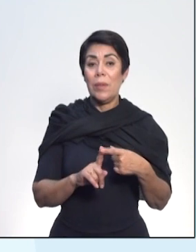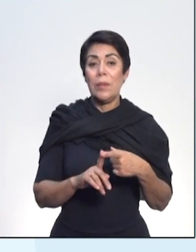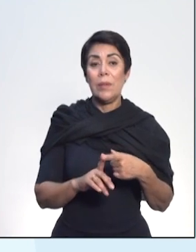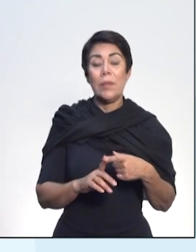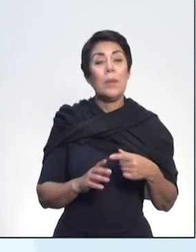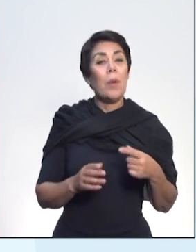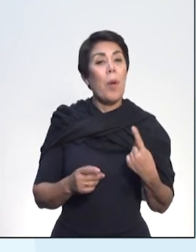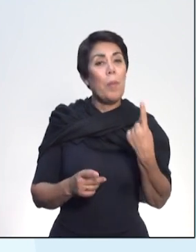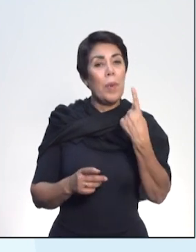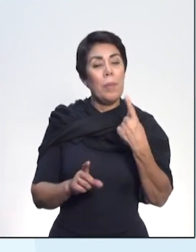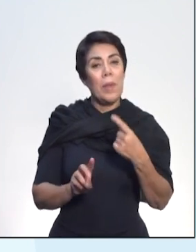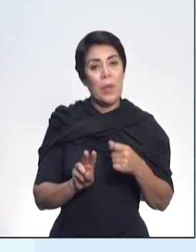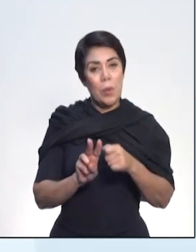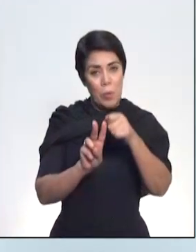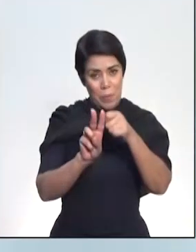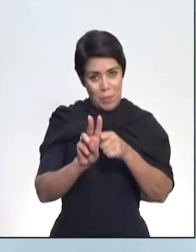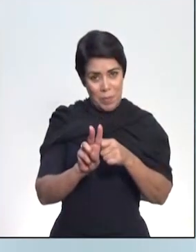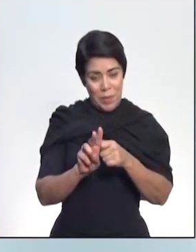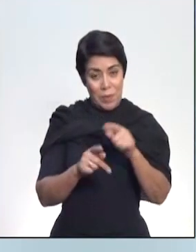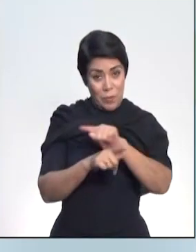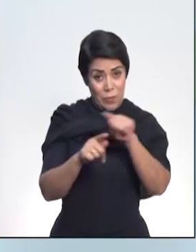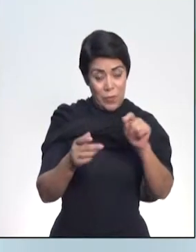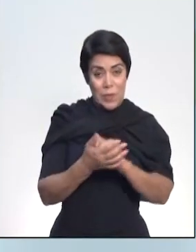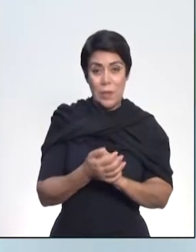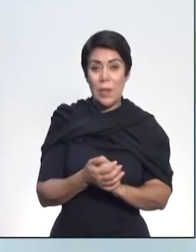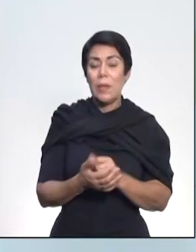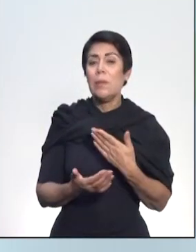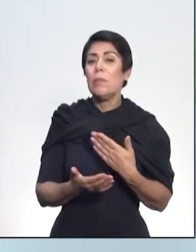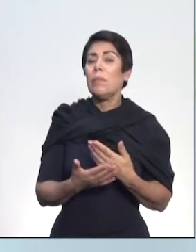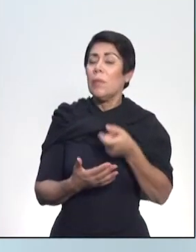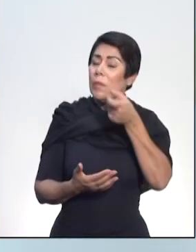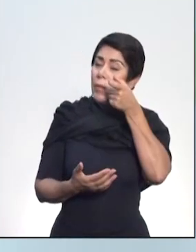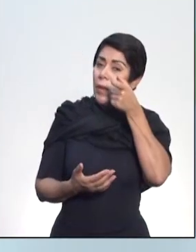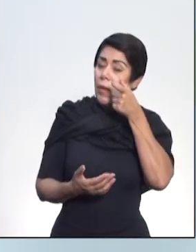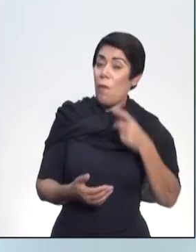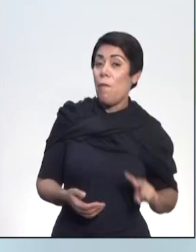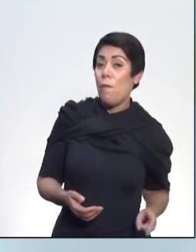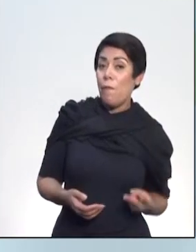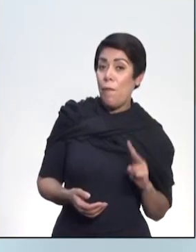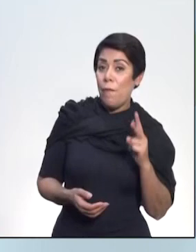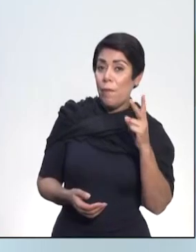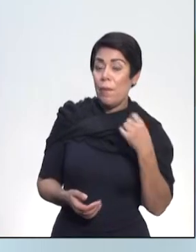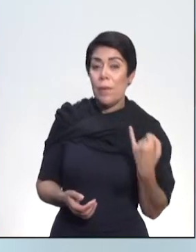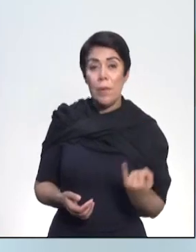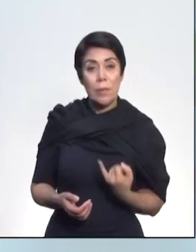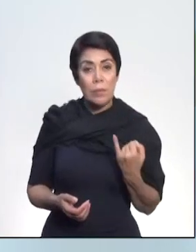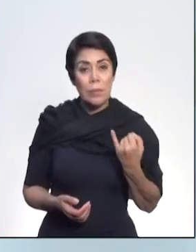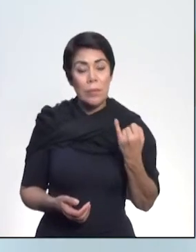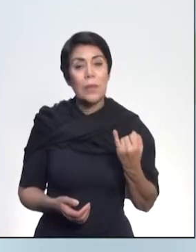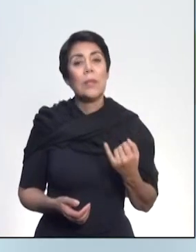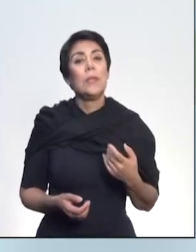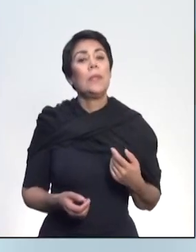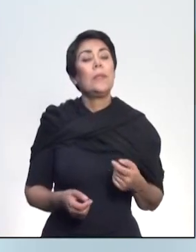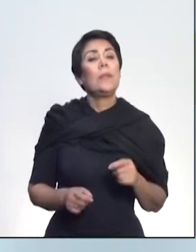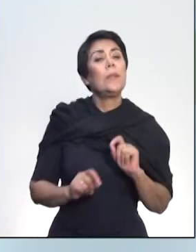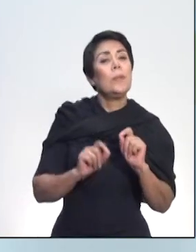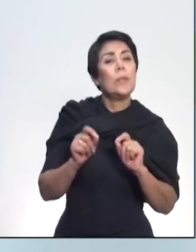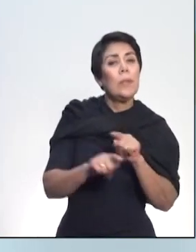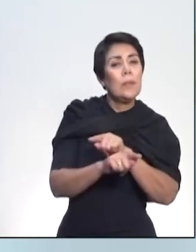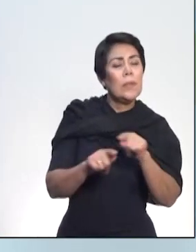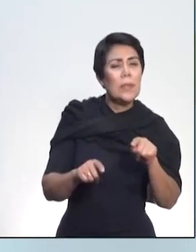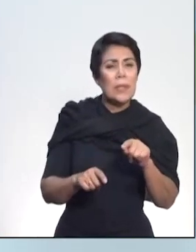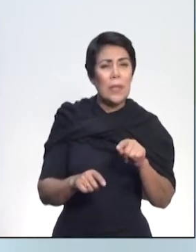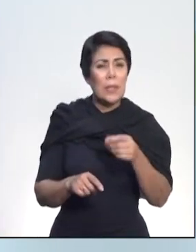primeiro bimestre, vocês viram quais são os valores importantes ou quais são os valores que vocês